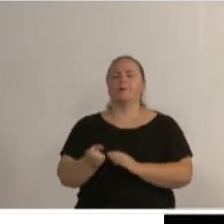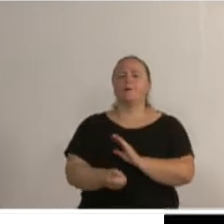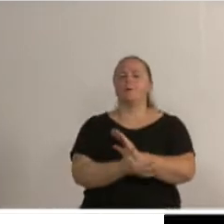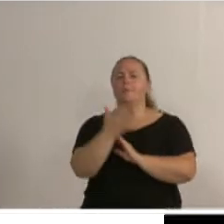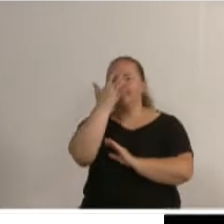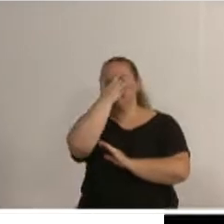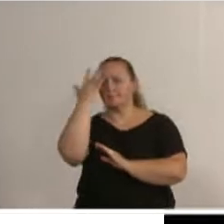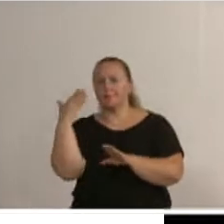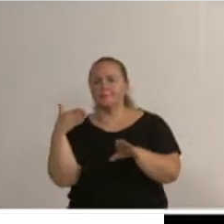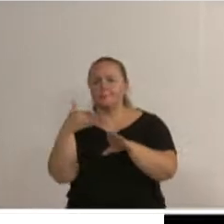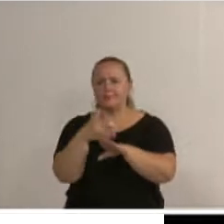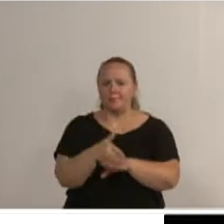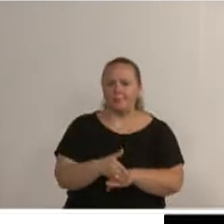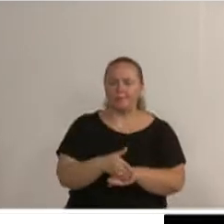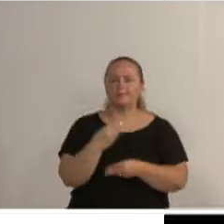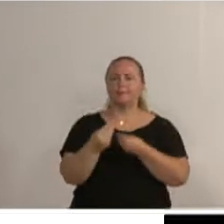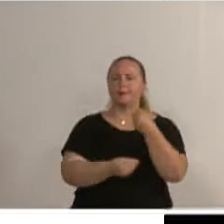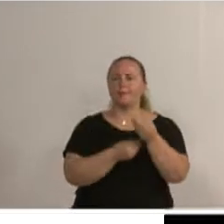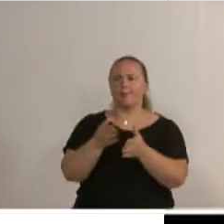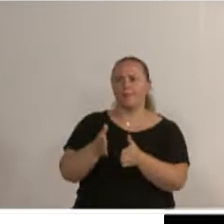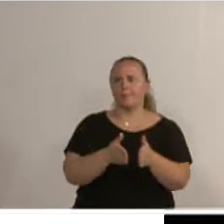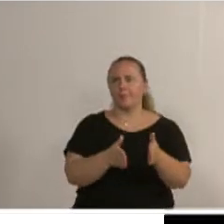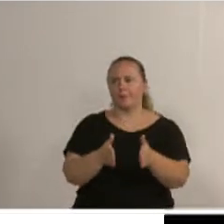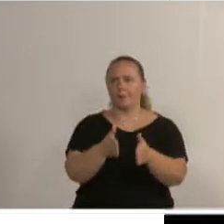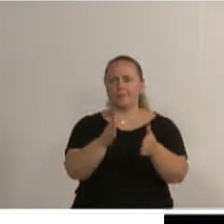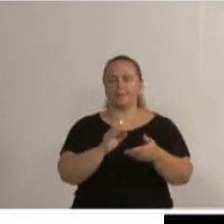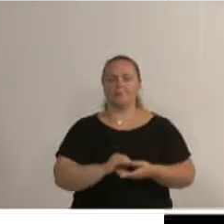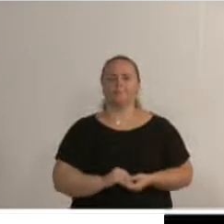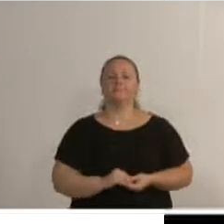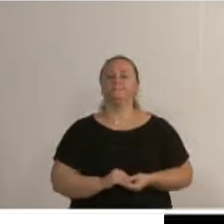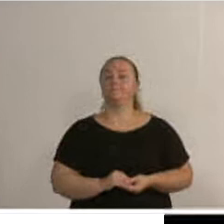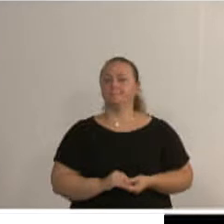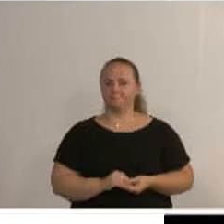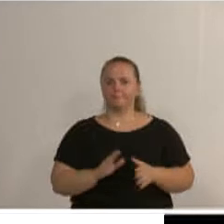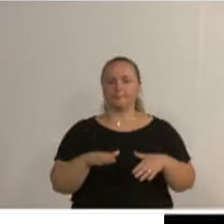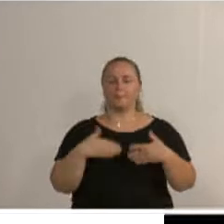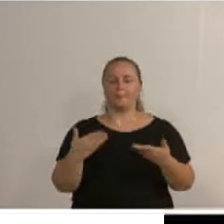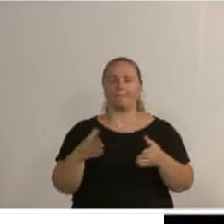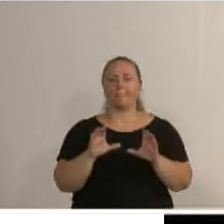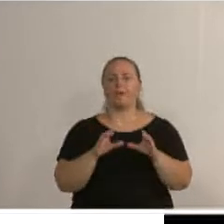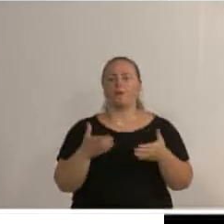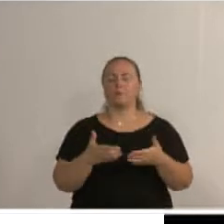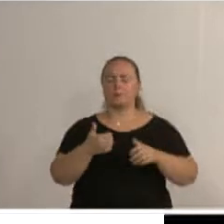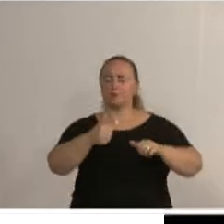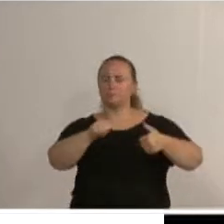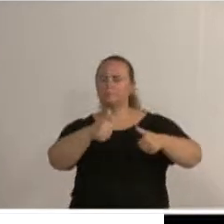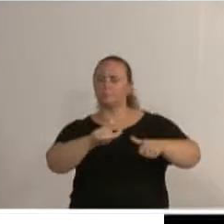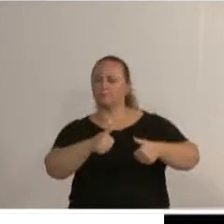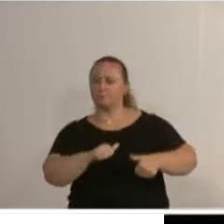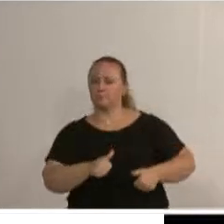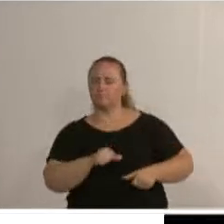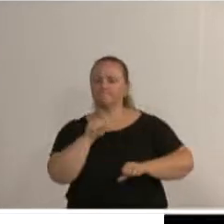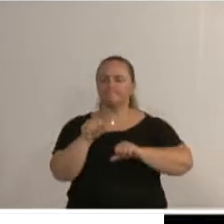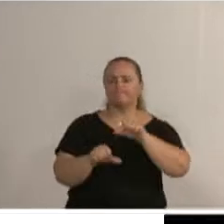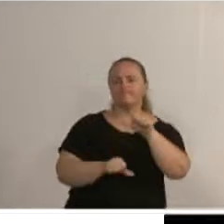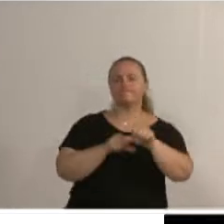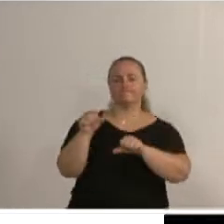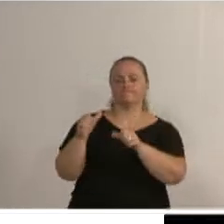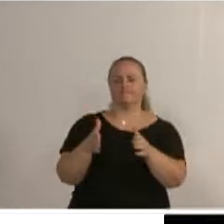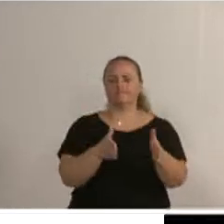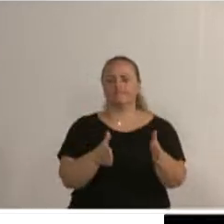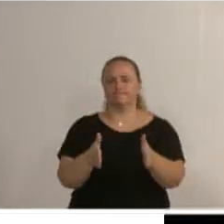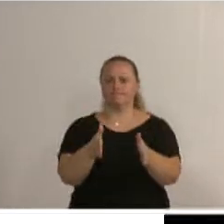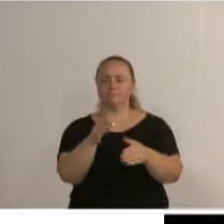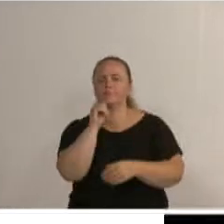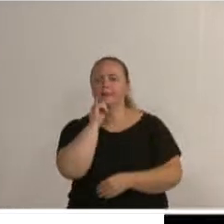demora. Nesse aspecto, então, a comissão está analisando, simulando algumas propostas de alteração das vias. São elas, por exemplo, a fusão